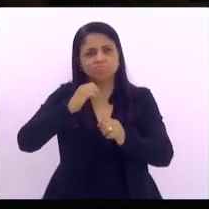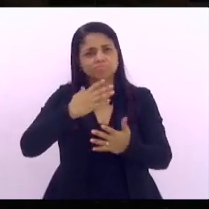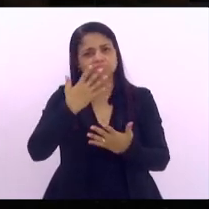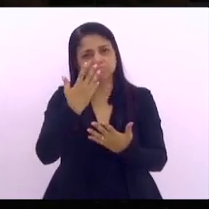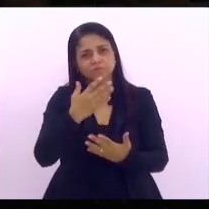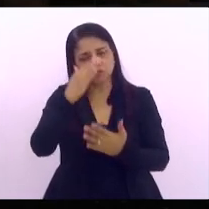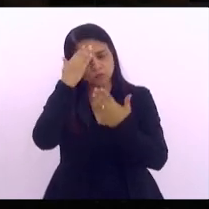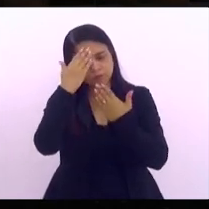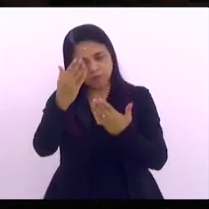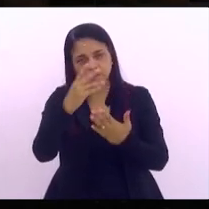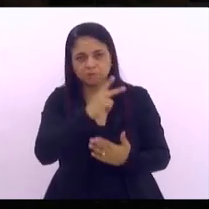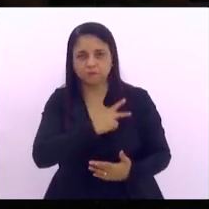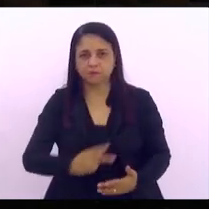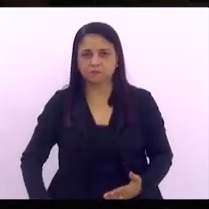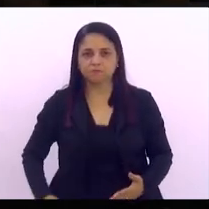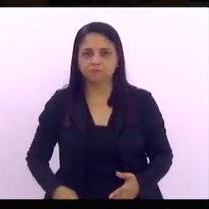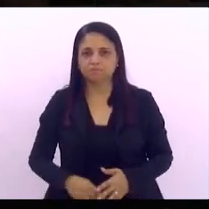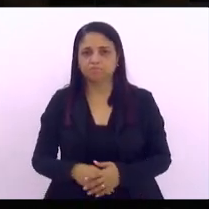obrigado.